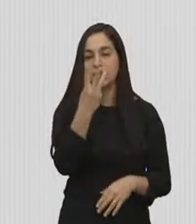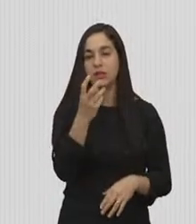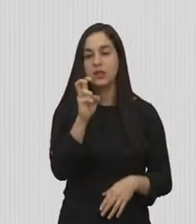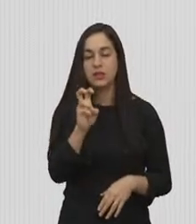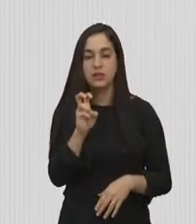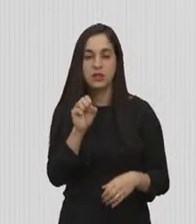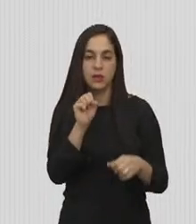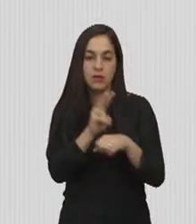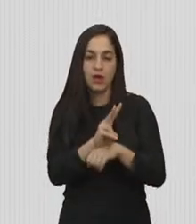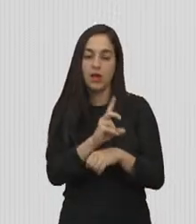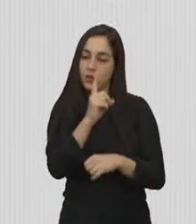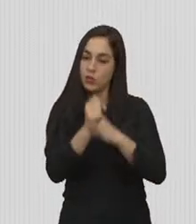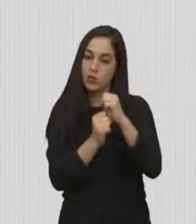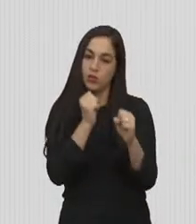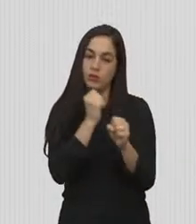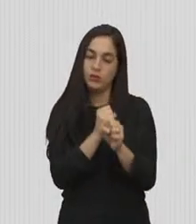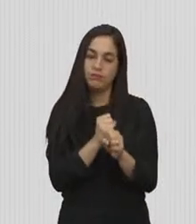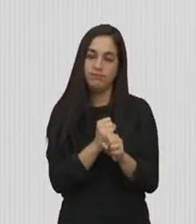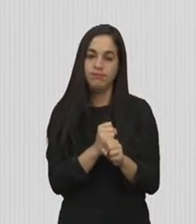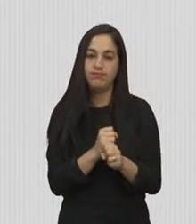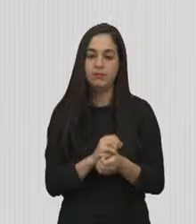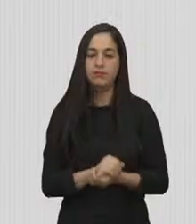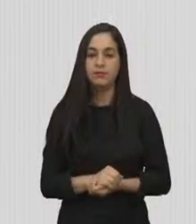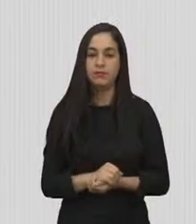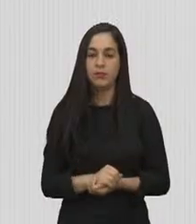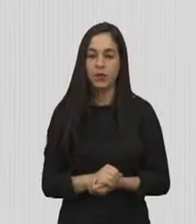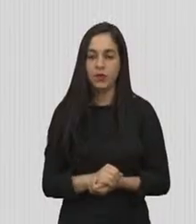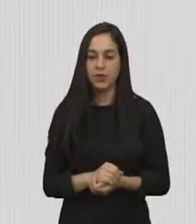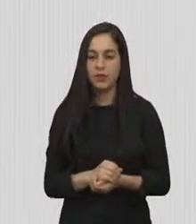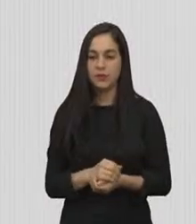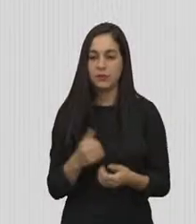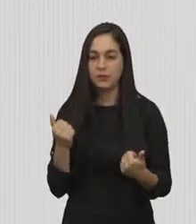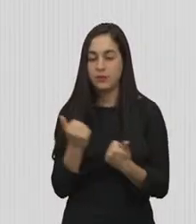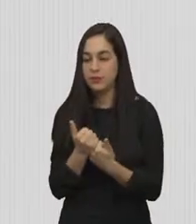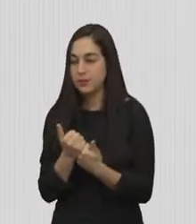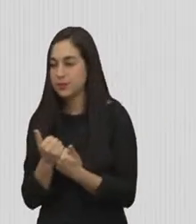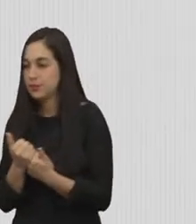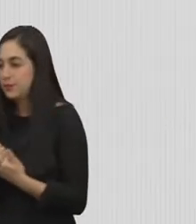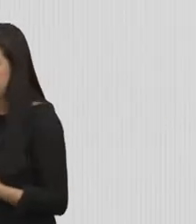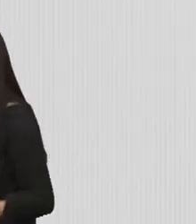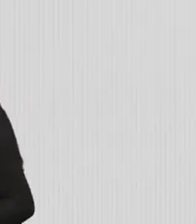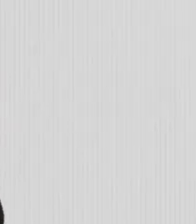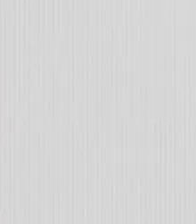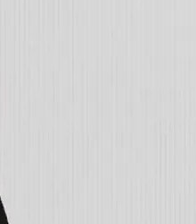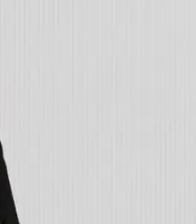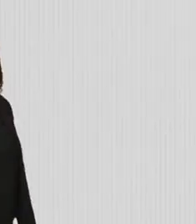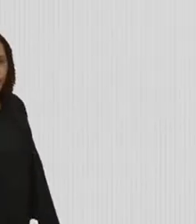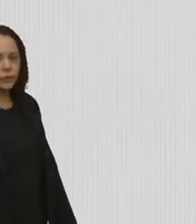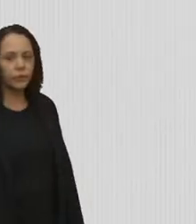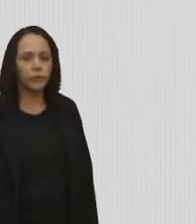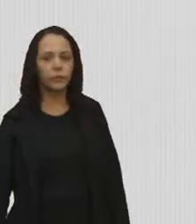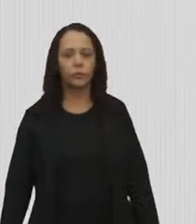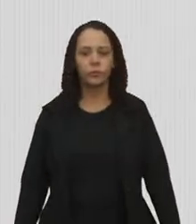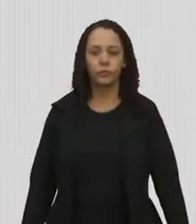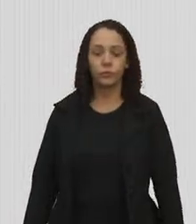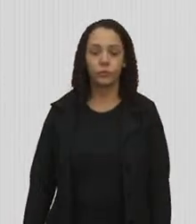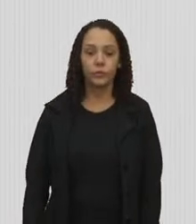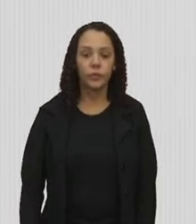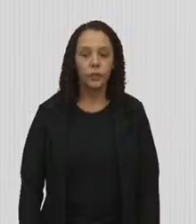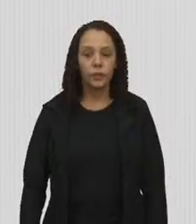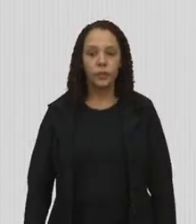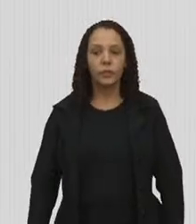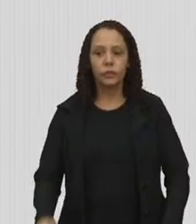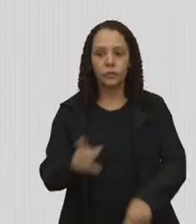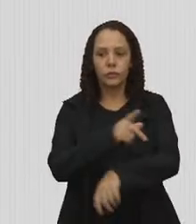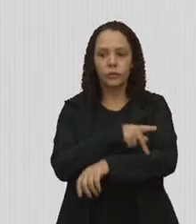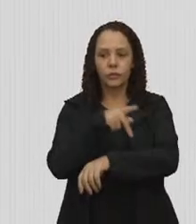anuais. Ok? Pode falar. E a licenciatura